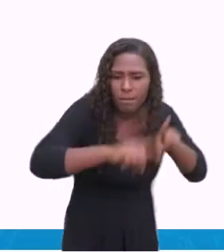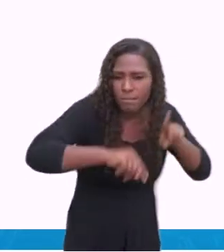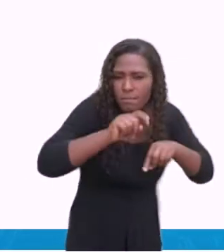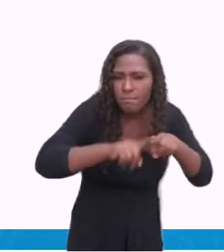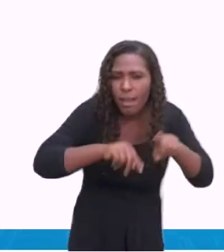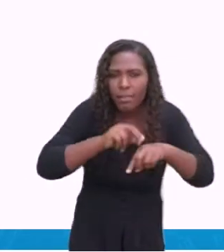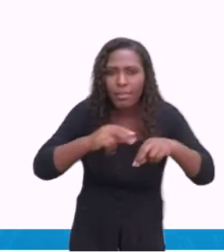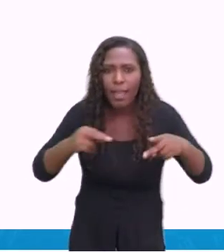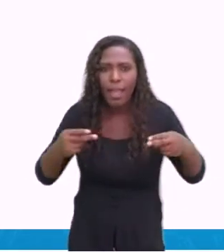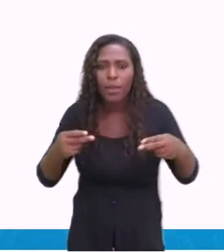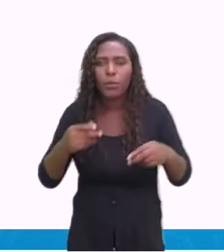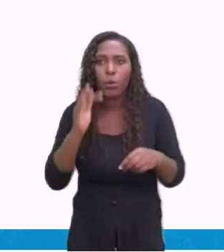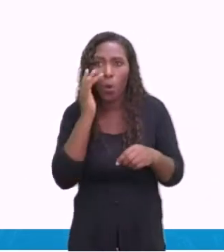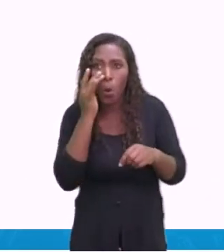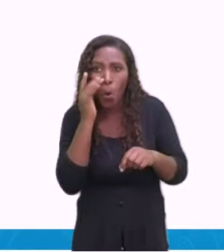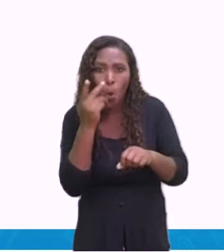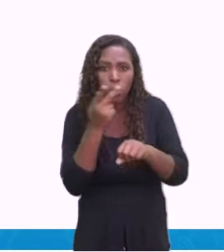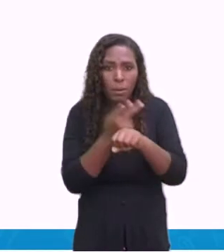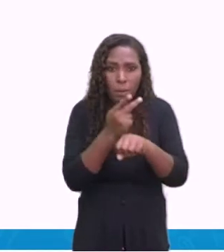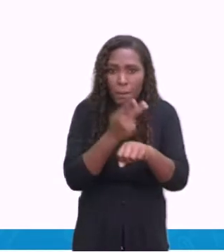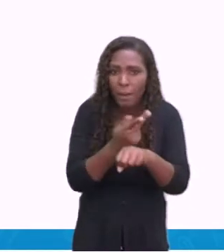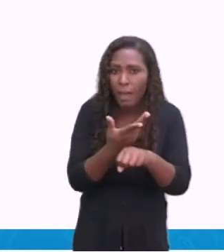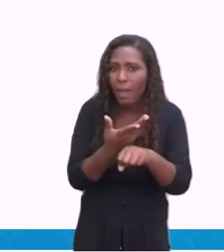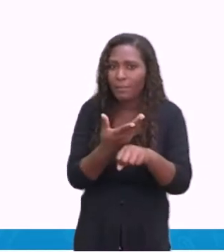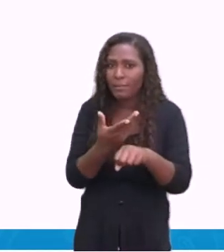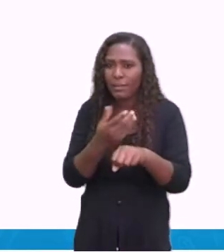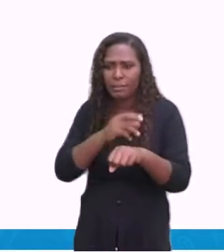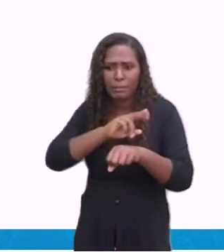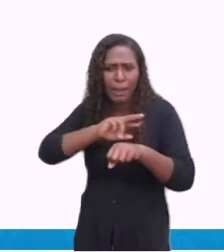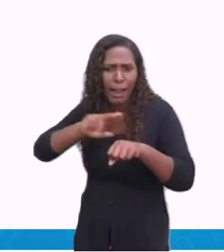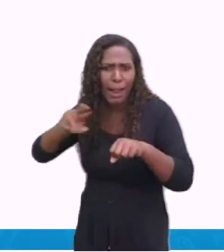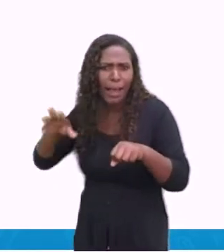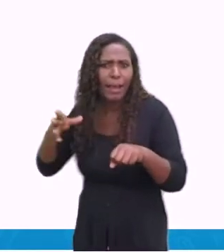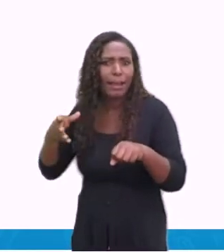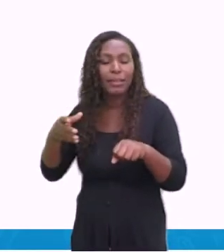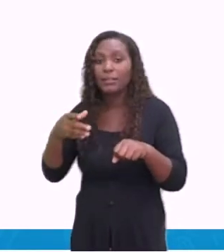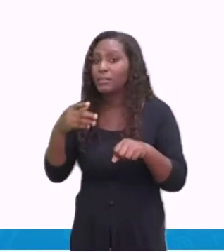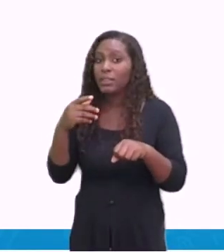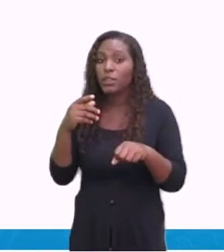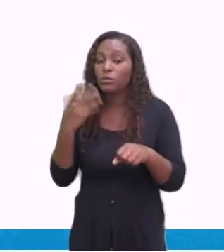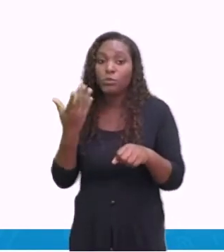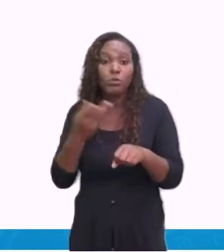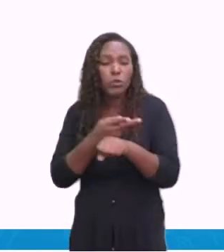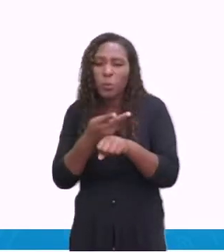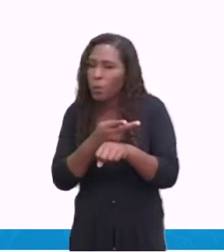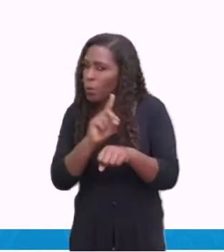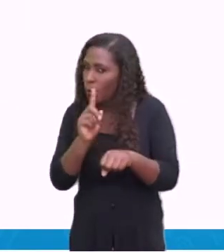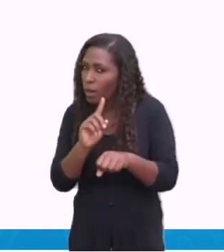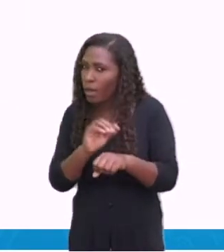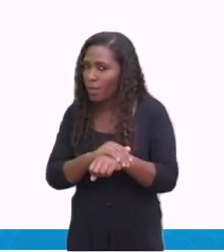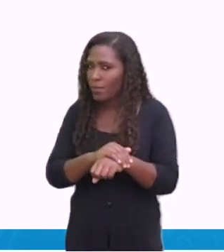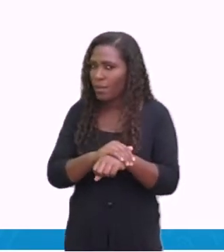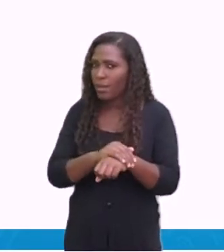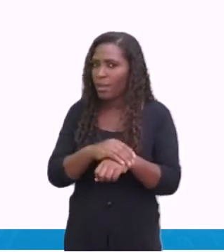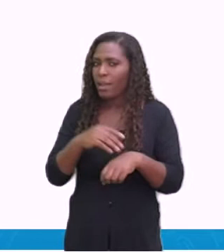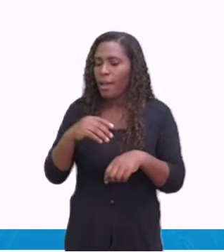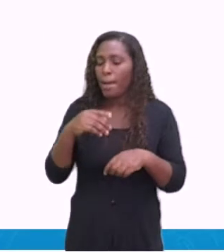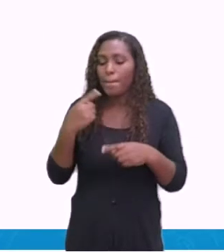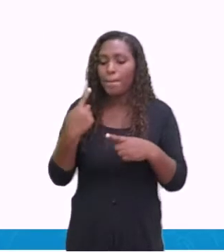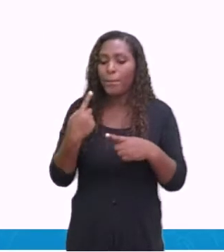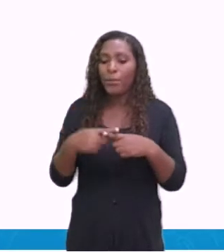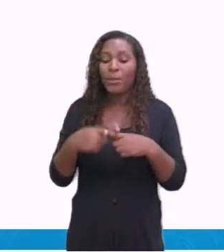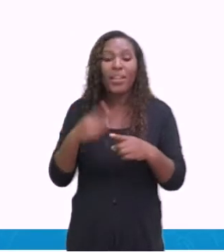com especiarias do Oriente. Não foi encontrado ouro neste primeiro